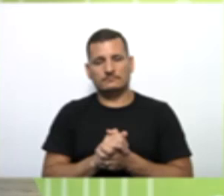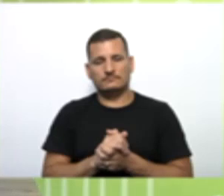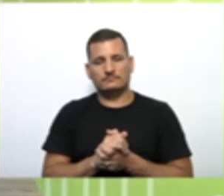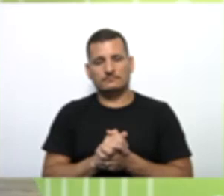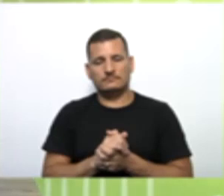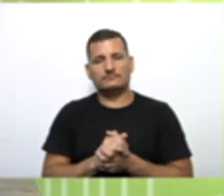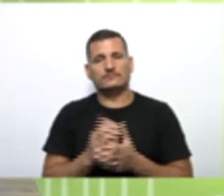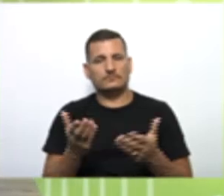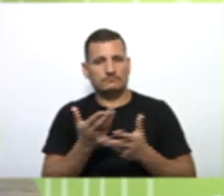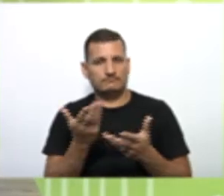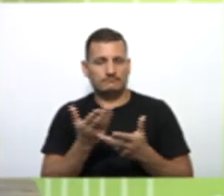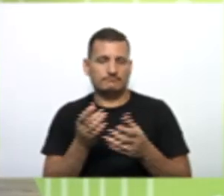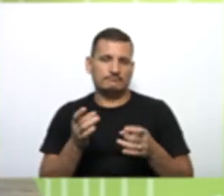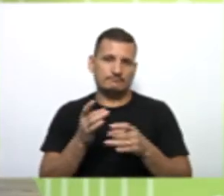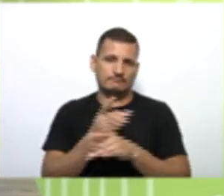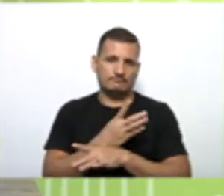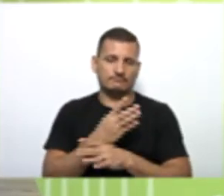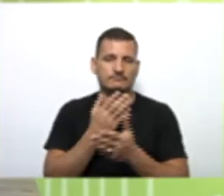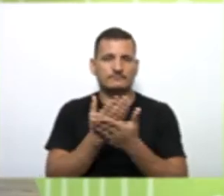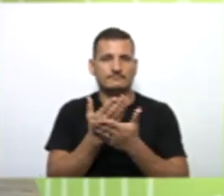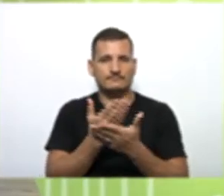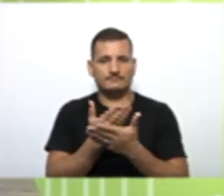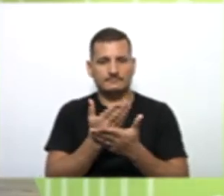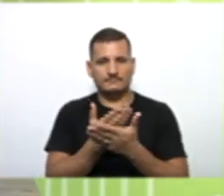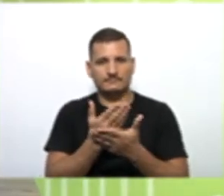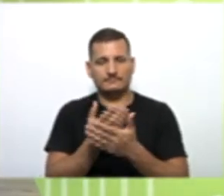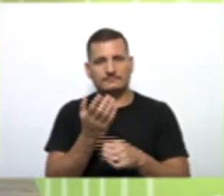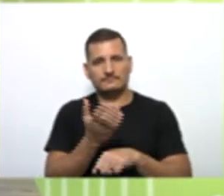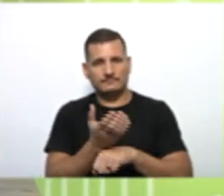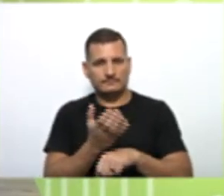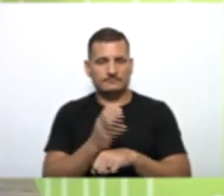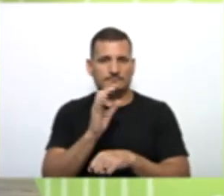aqui a gente encerra a disciplina, a nossa aula hoje, da disciplina